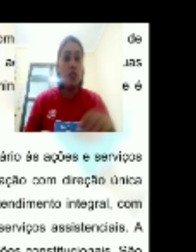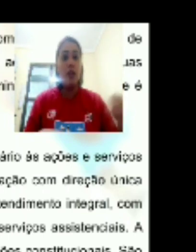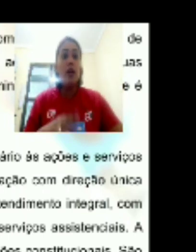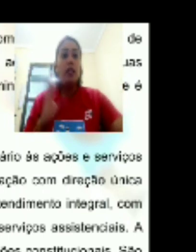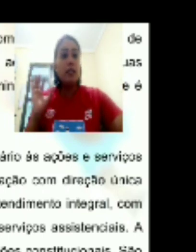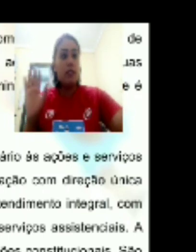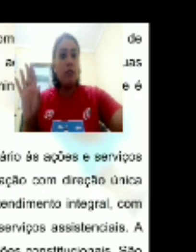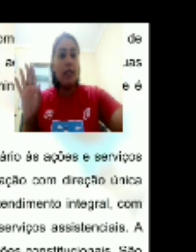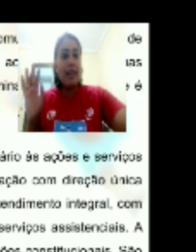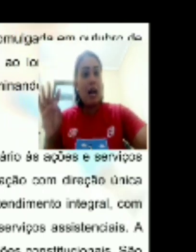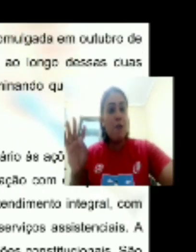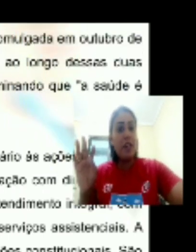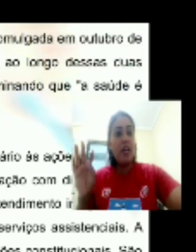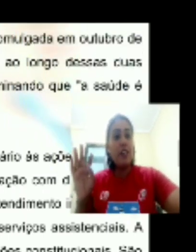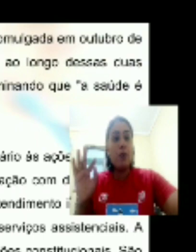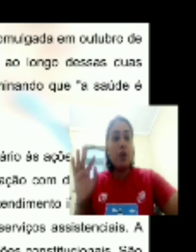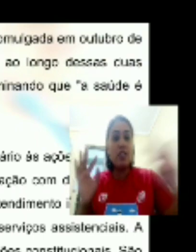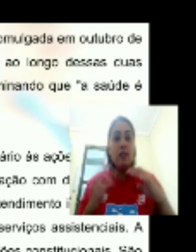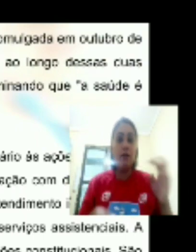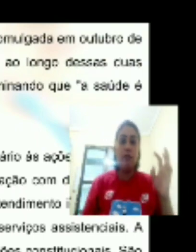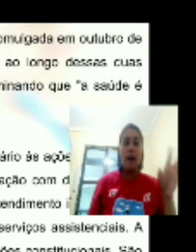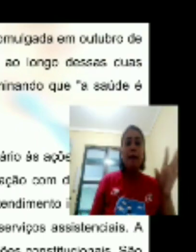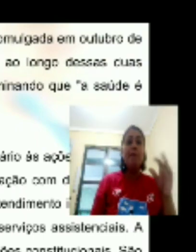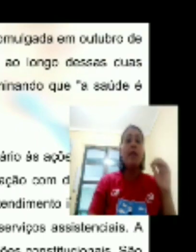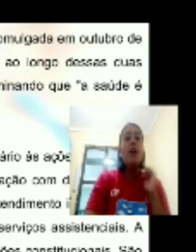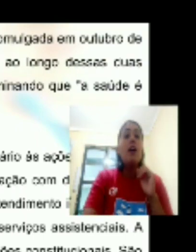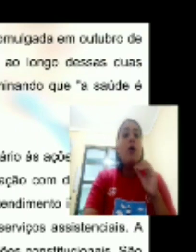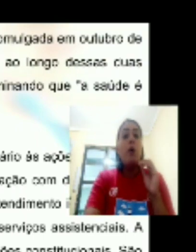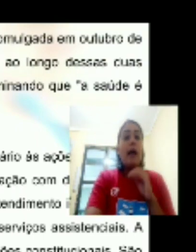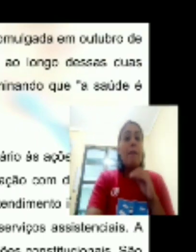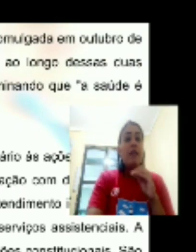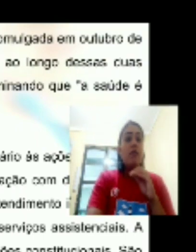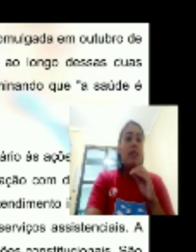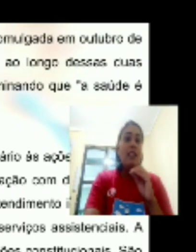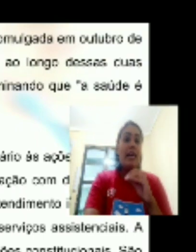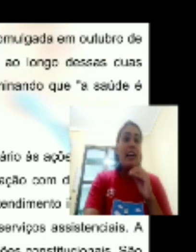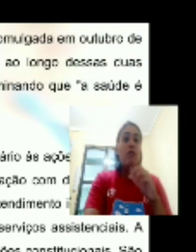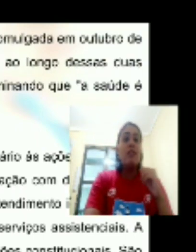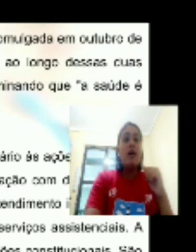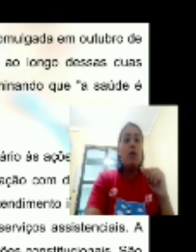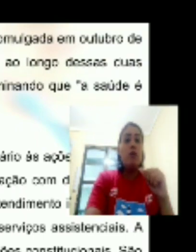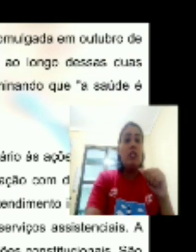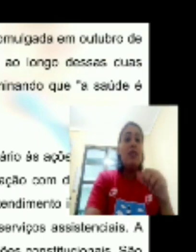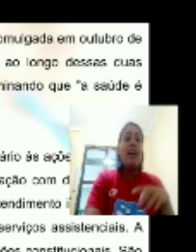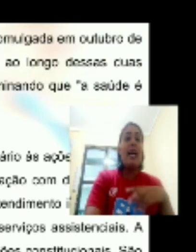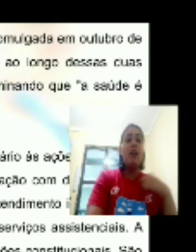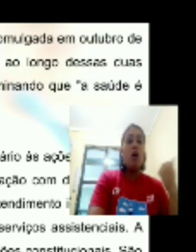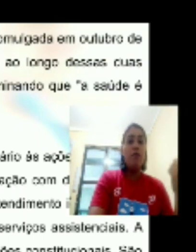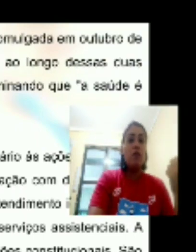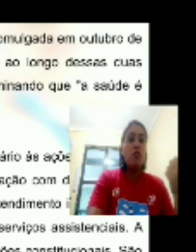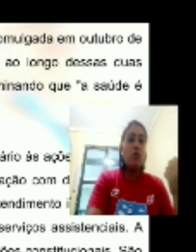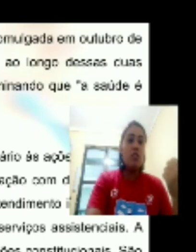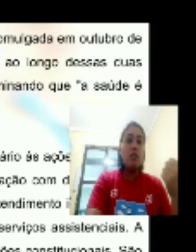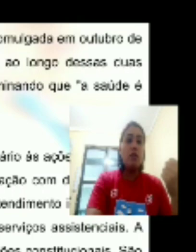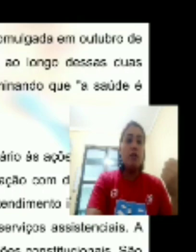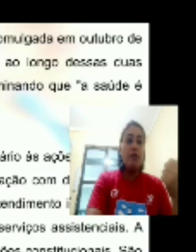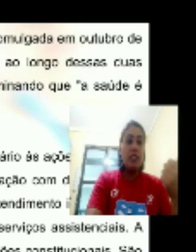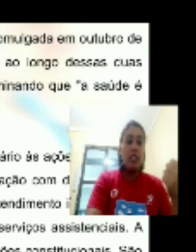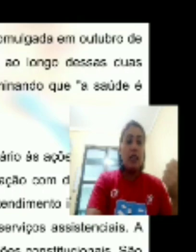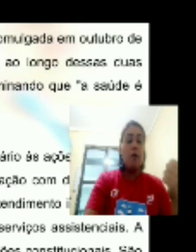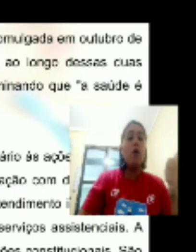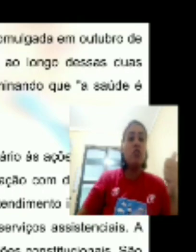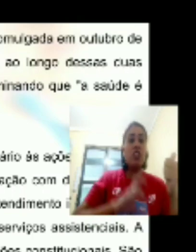é hoje. Então, acalmem aí o coração, tá? O capítulo dedicado à saúde, a nova